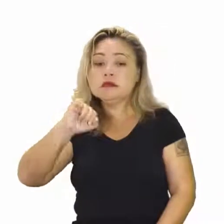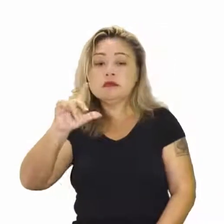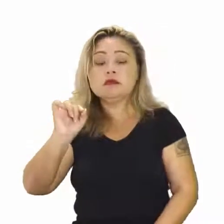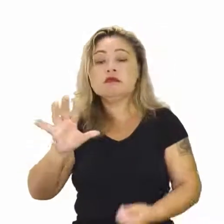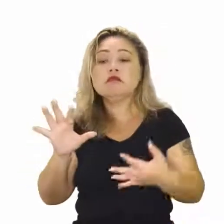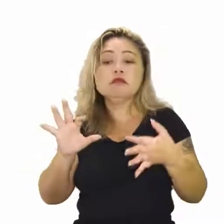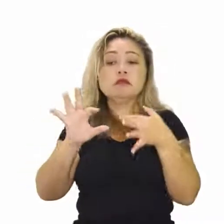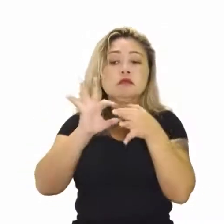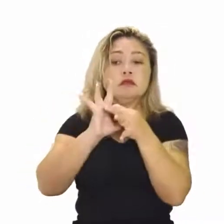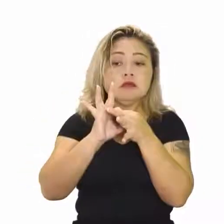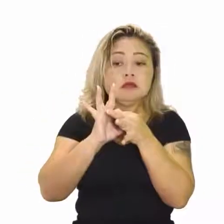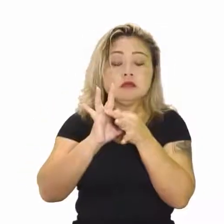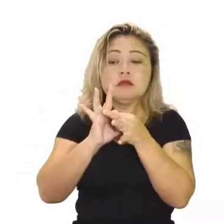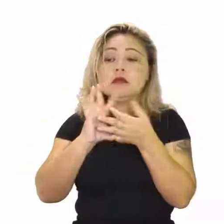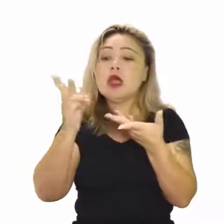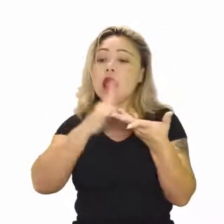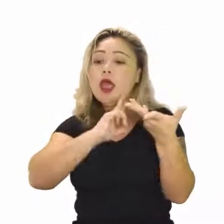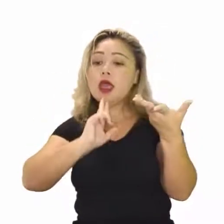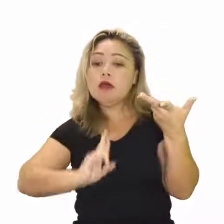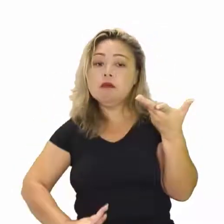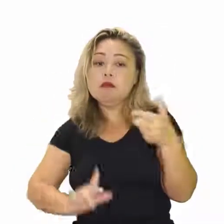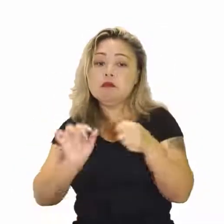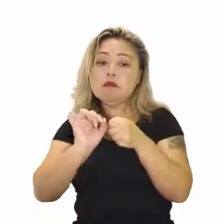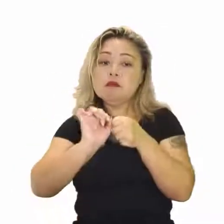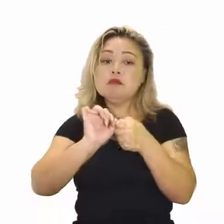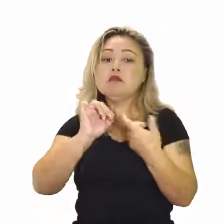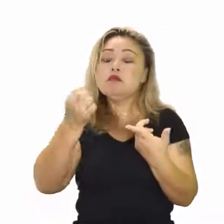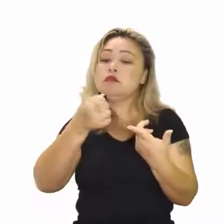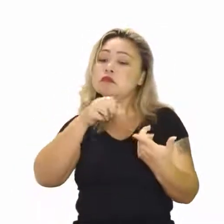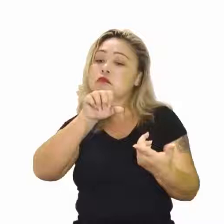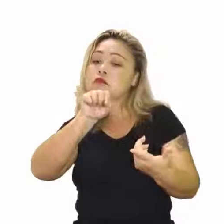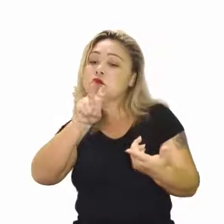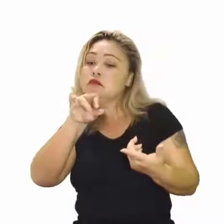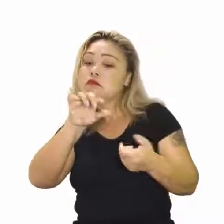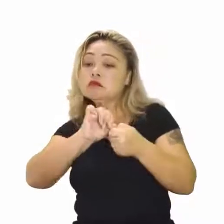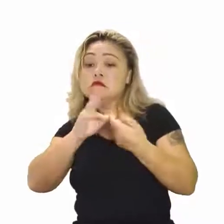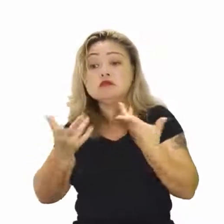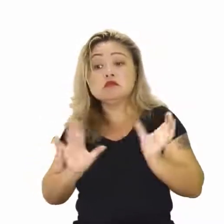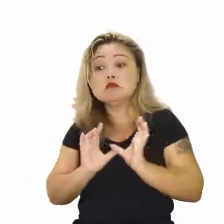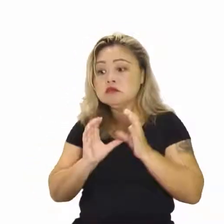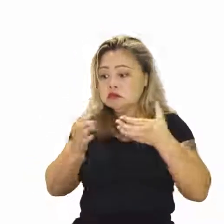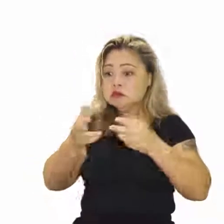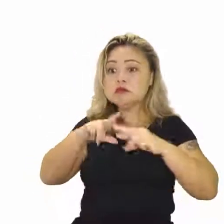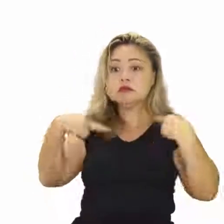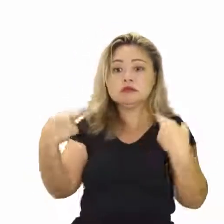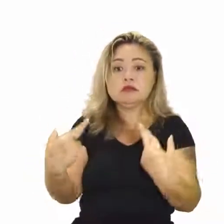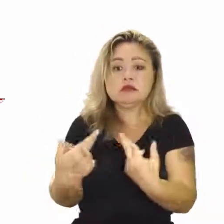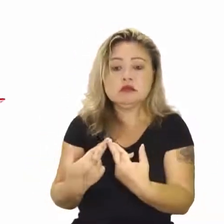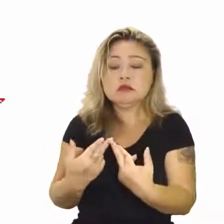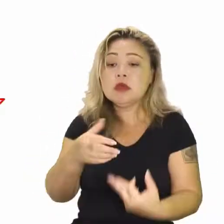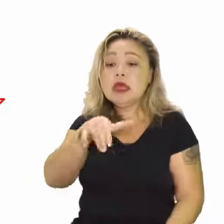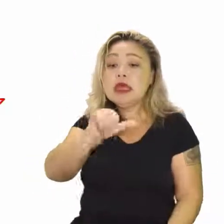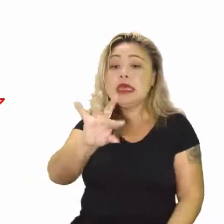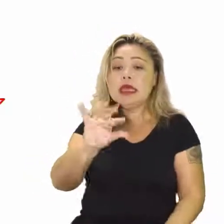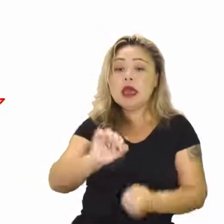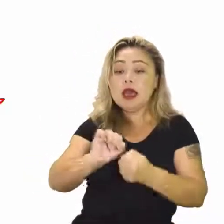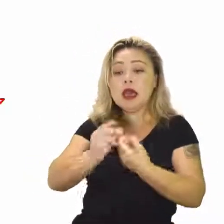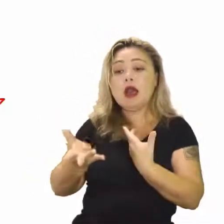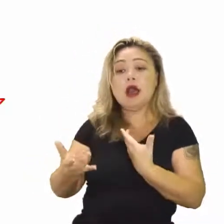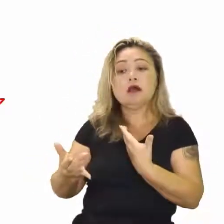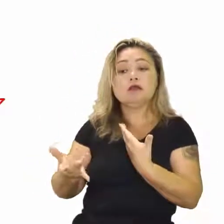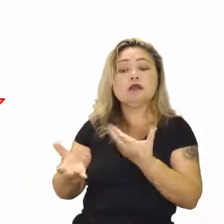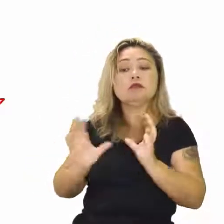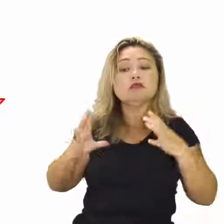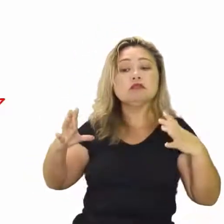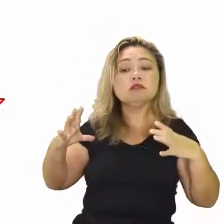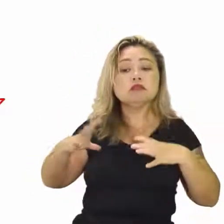Repúblicas Socialistas Soviéticas. Se reuniram na cidade de Yalta, na Ucrânia, para